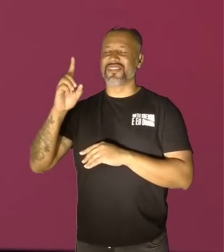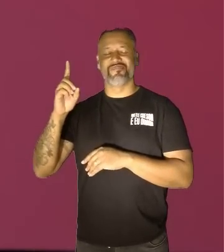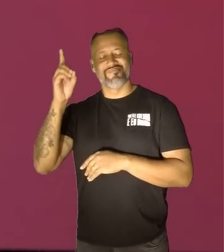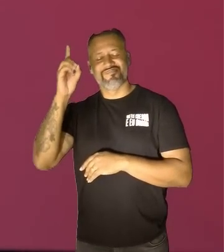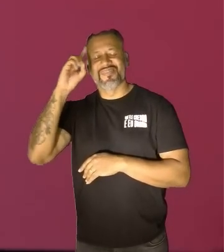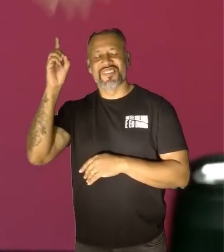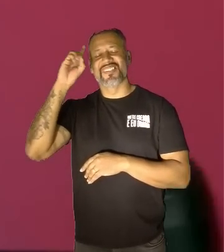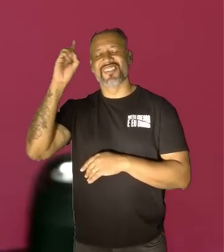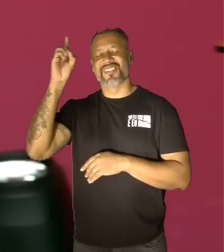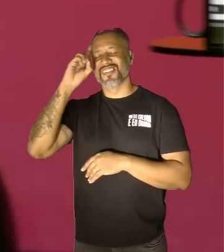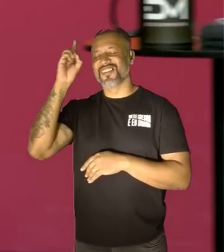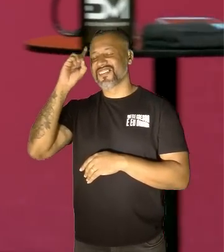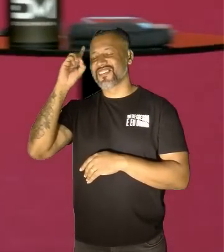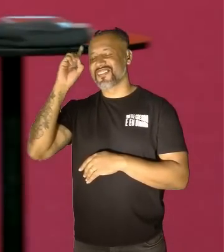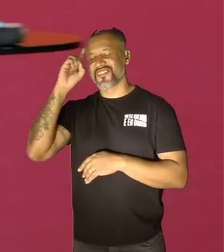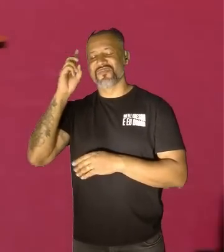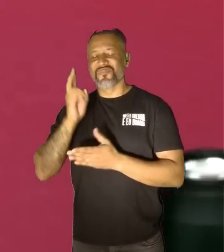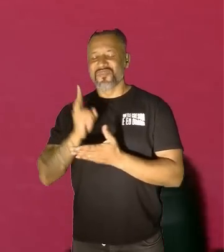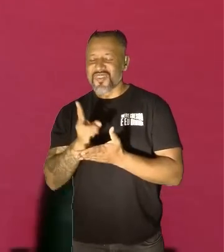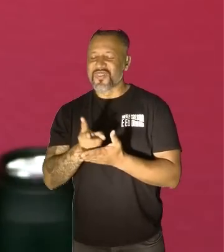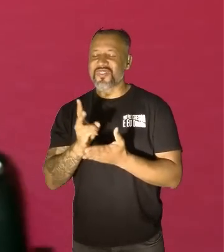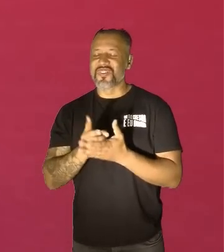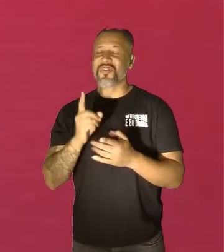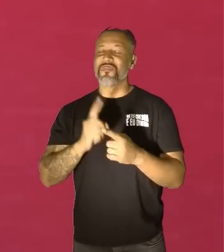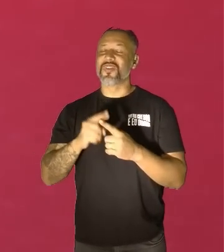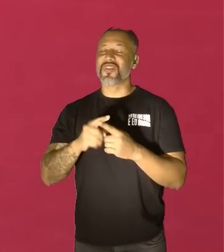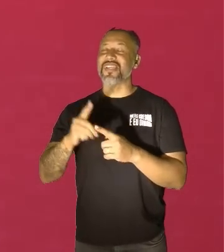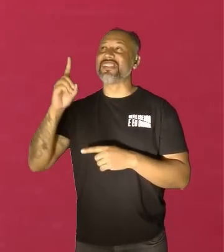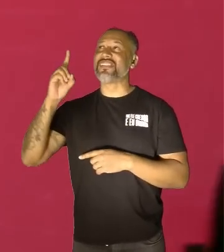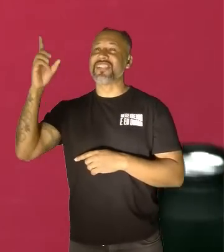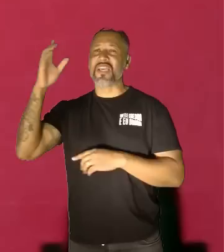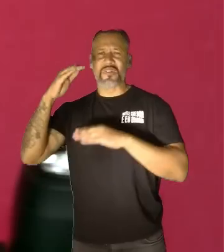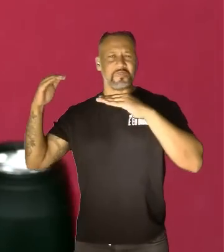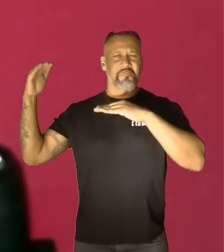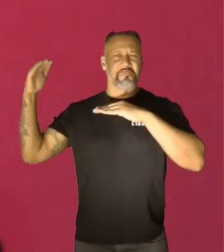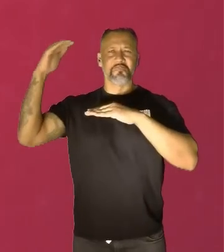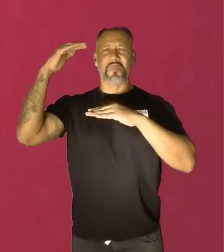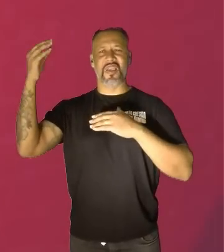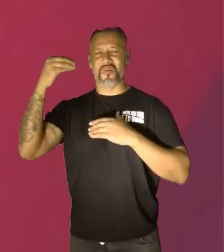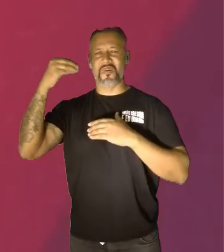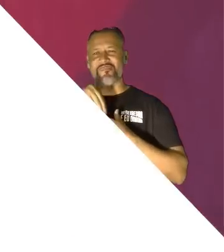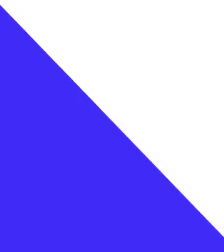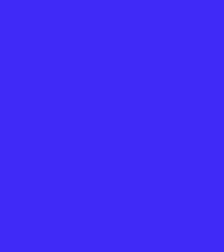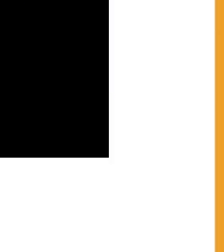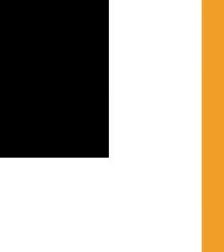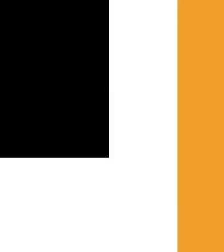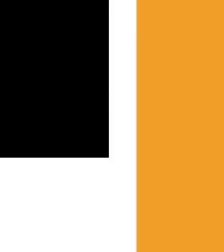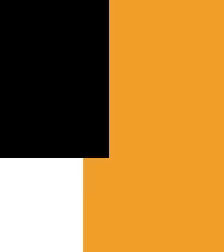vestindo para o futuro, que maior é o que está em você do que o que está lá fora.